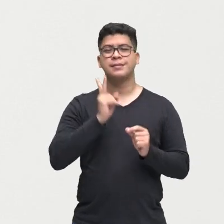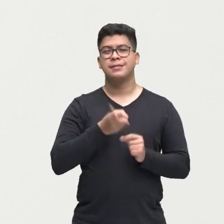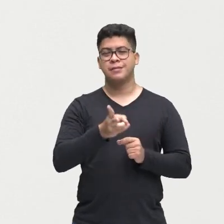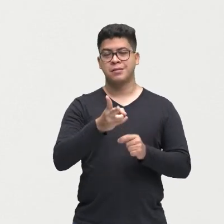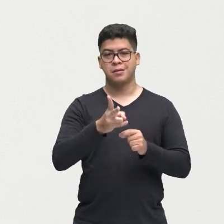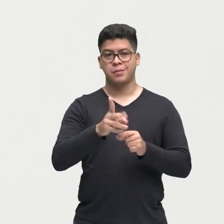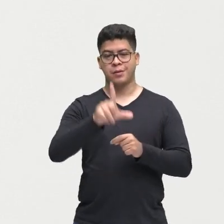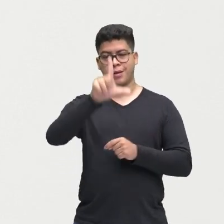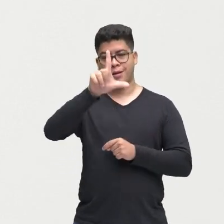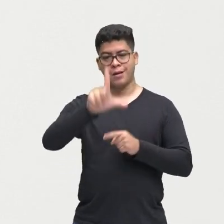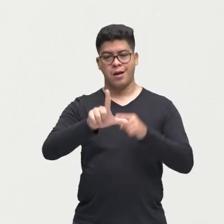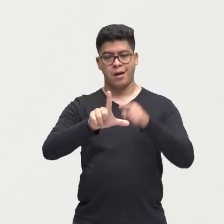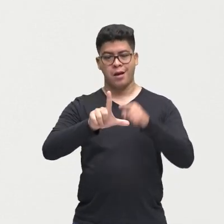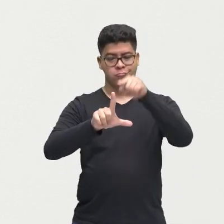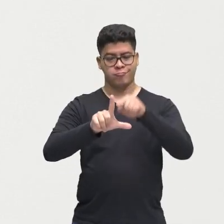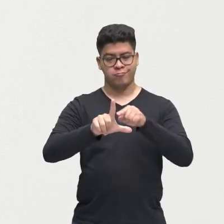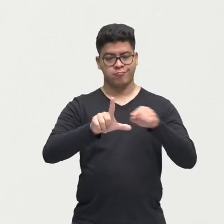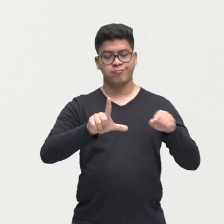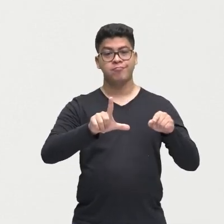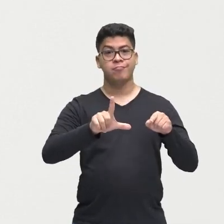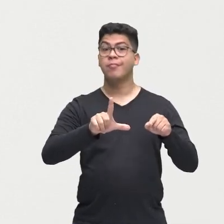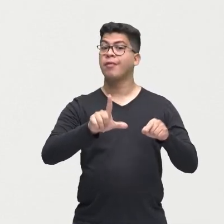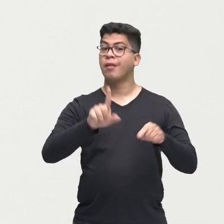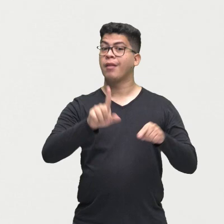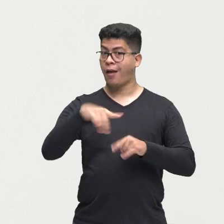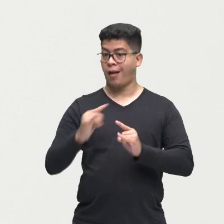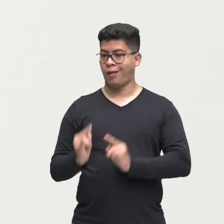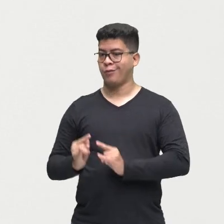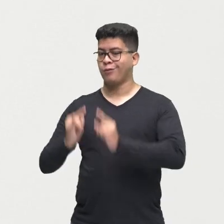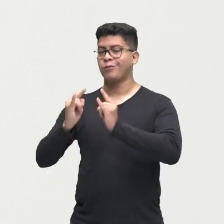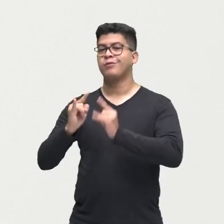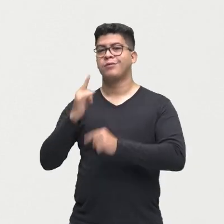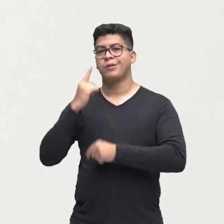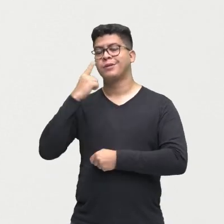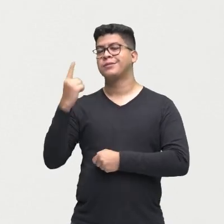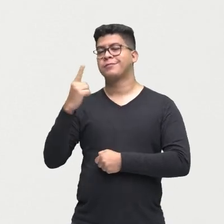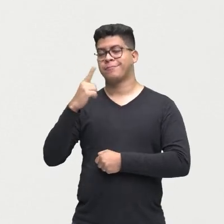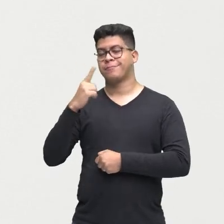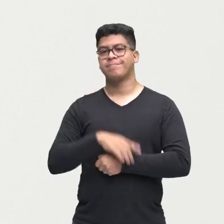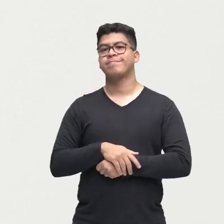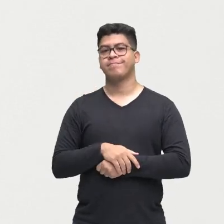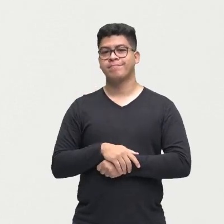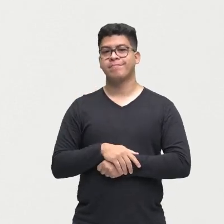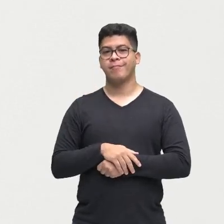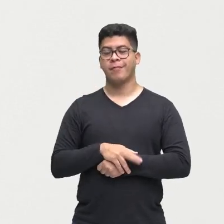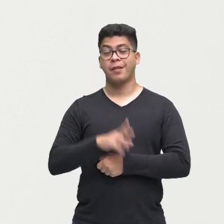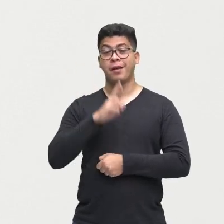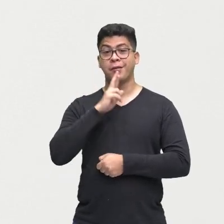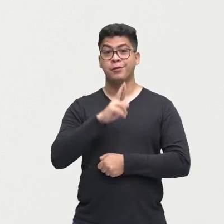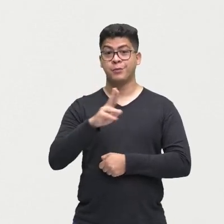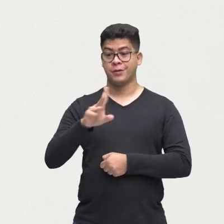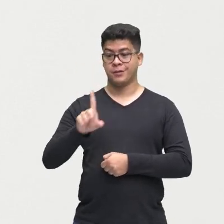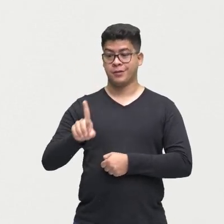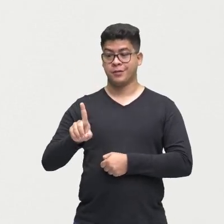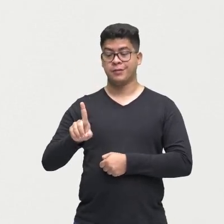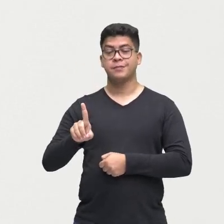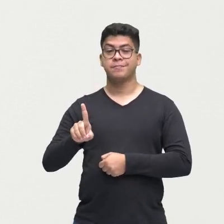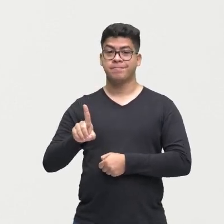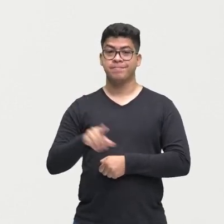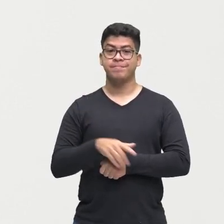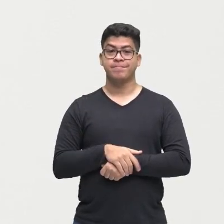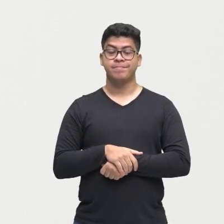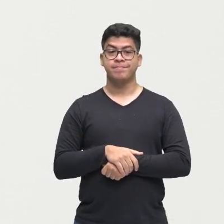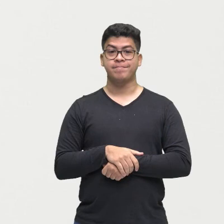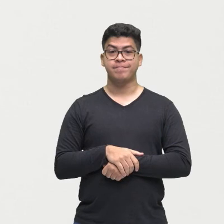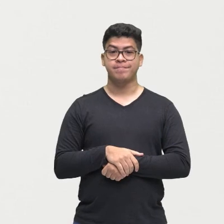logo sobrou quem a torre tão quem respondeu letra D Está correto Vamos ver aí